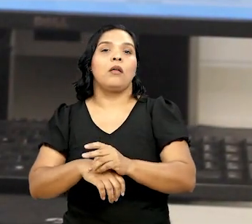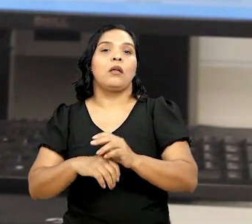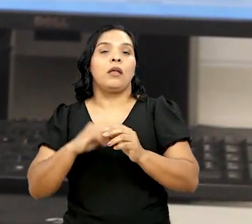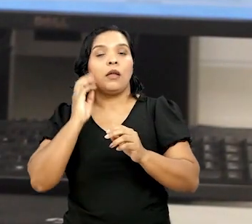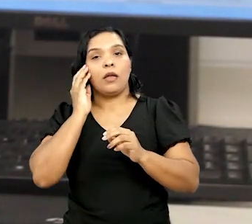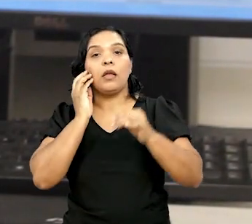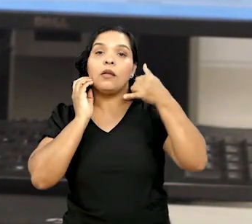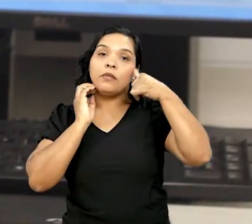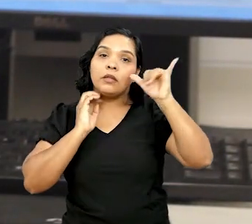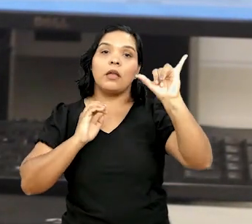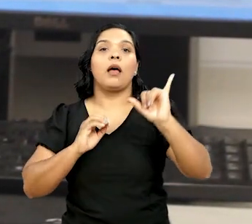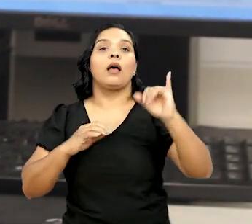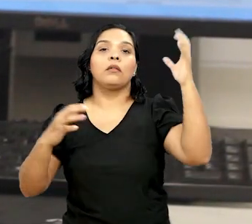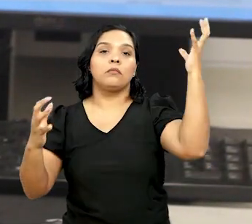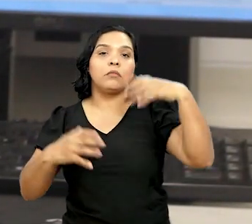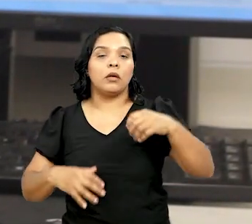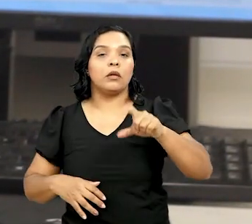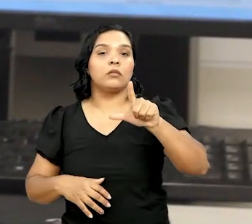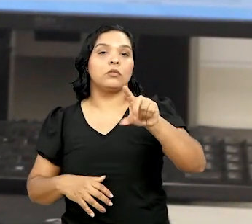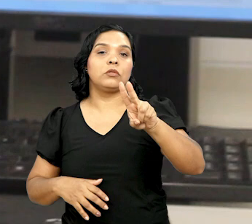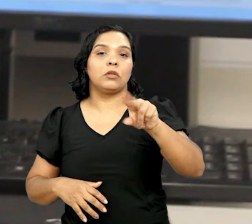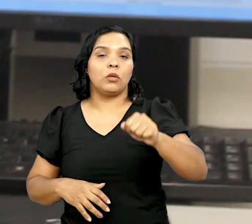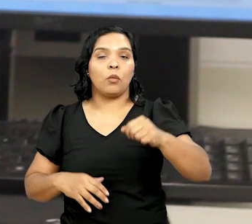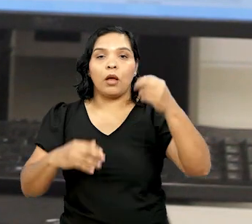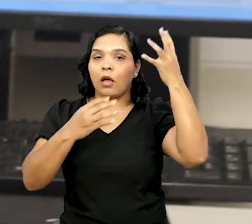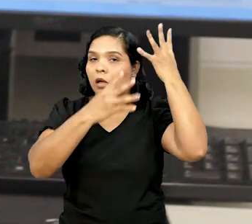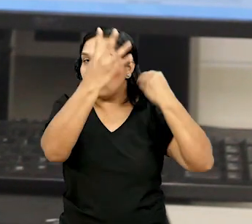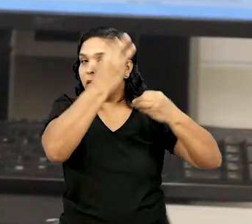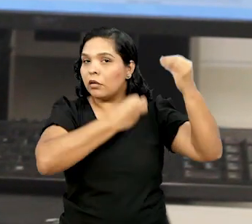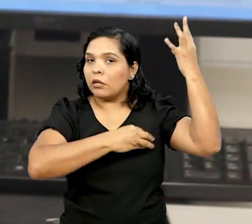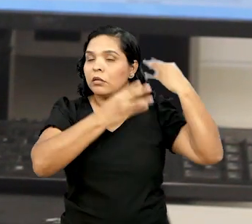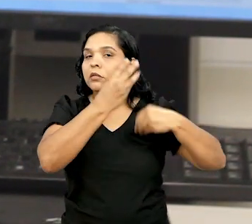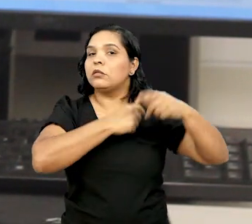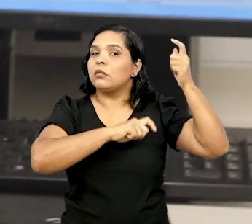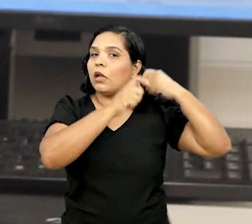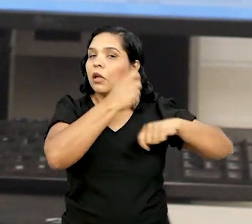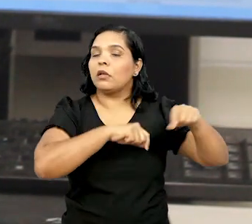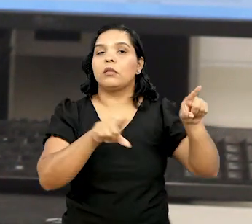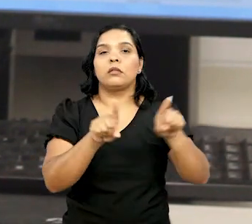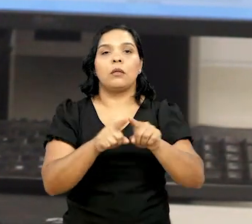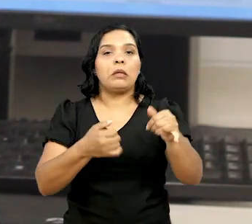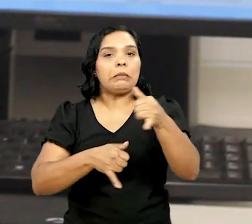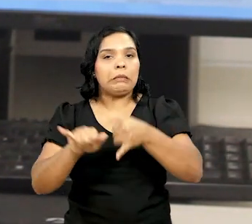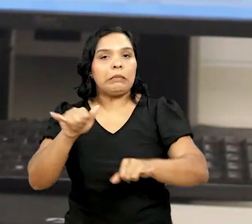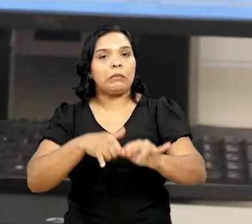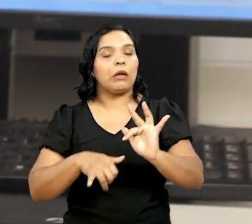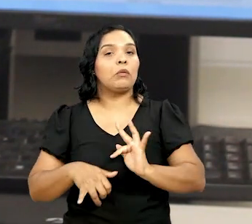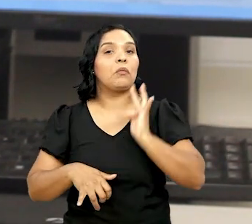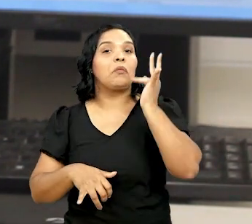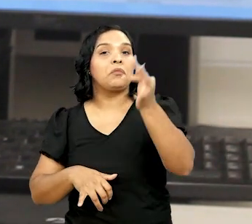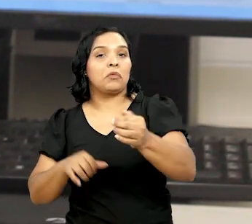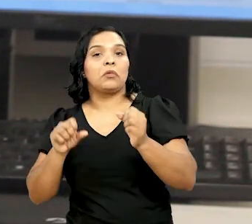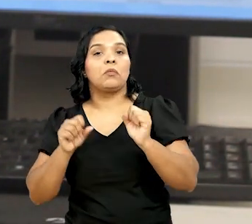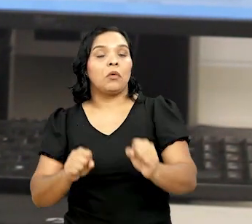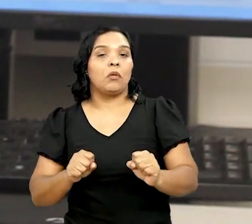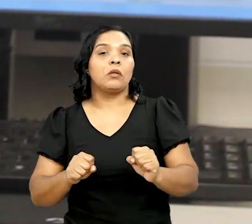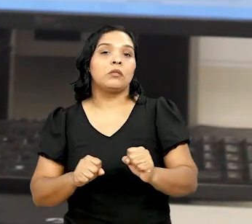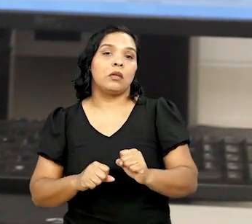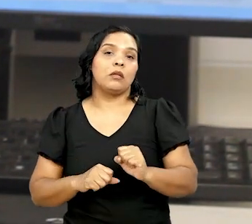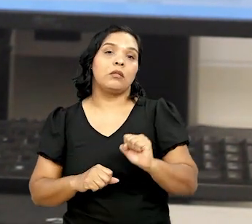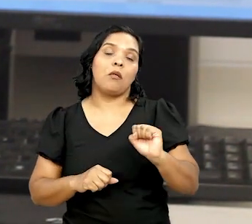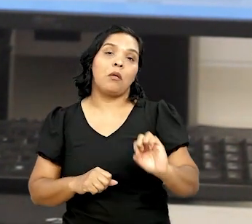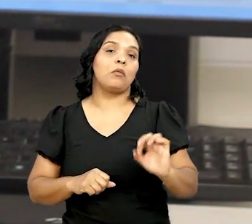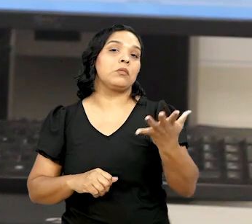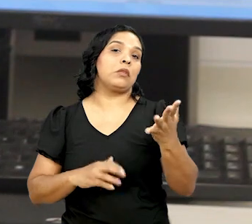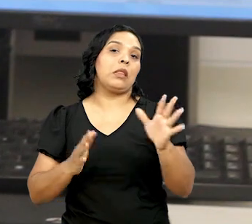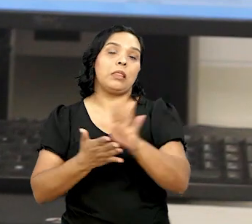possível, é bom evitar a realização de banho de luas, tinturas de cabelo, evitar o uso dessas combinações químicas para que no futuro aí você possa,